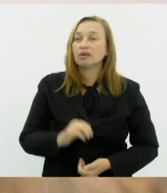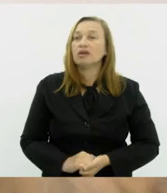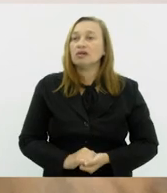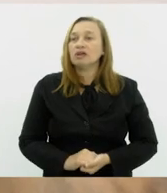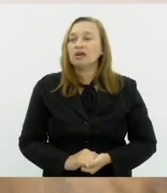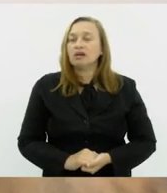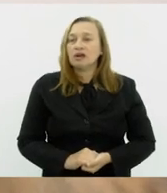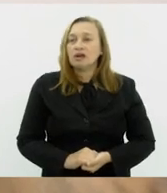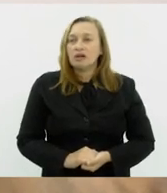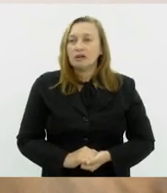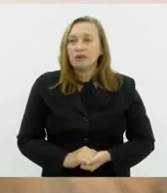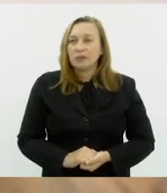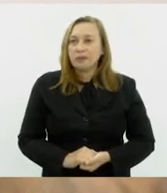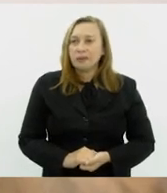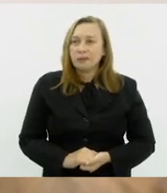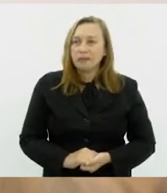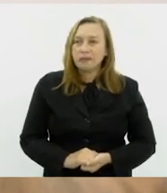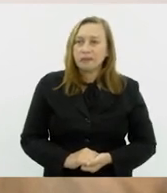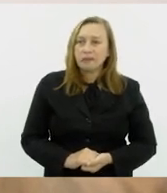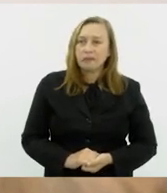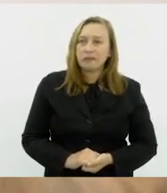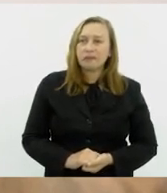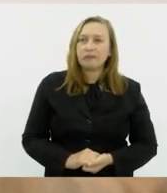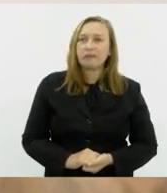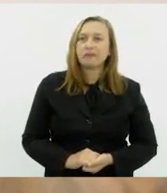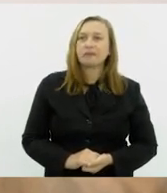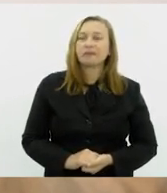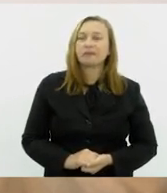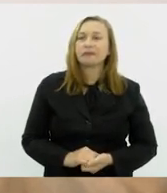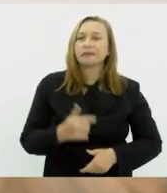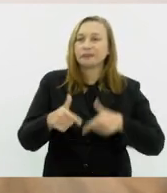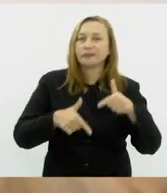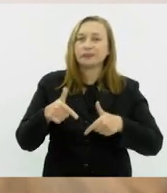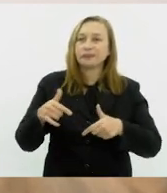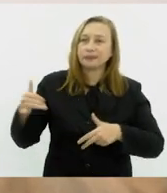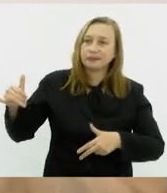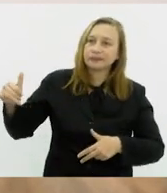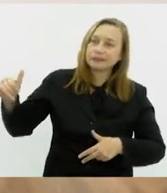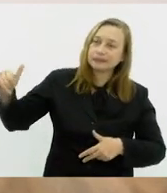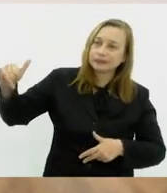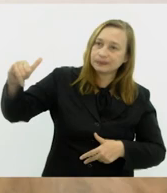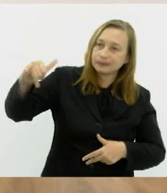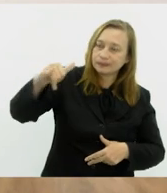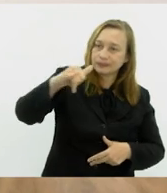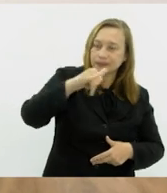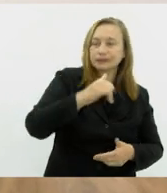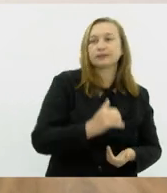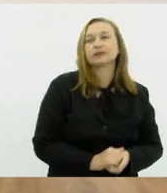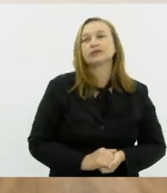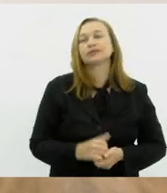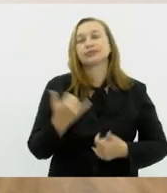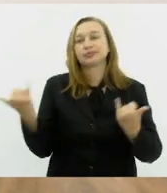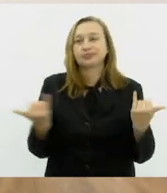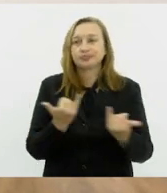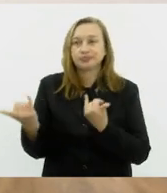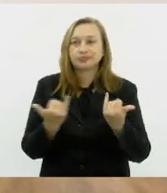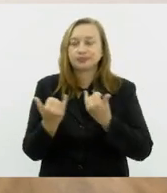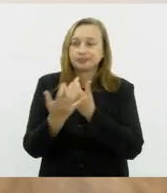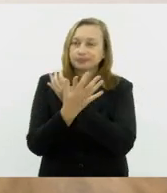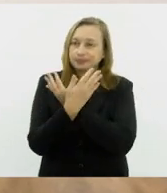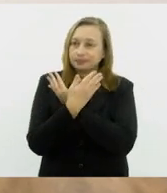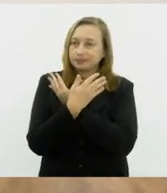para a disseminação de informações vitais relacionadas às operações aéreas. Existe uma circular de informação aeronáutica